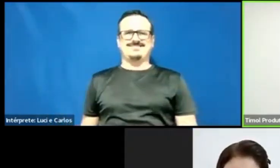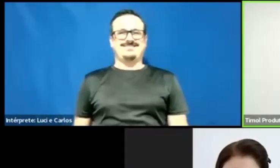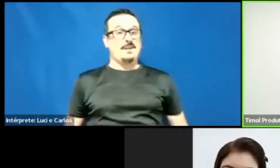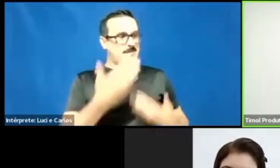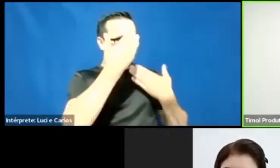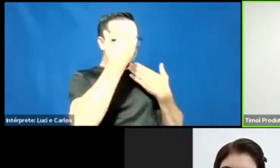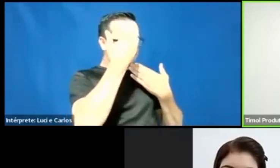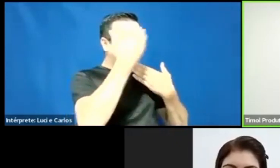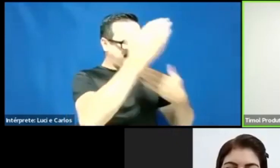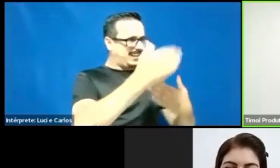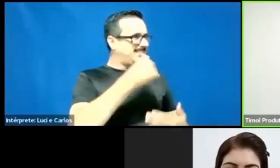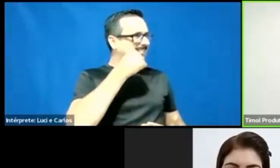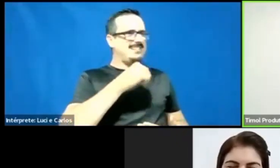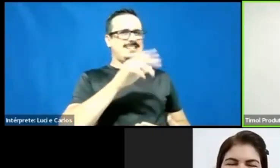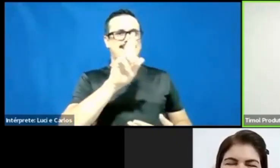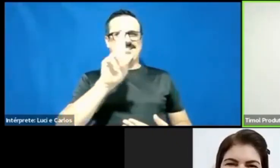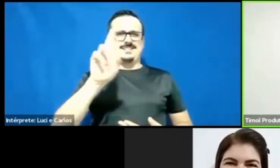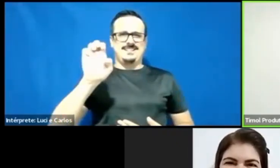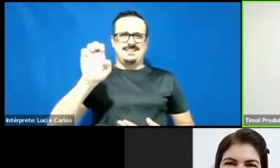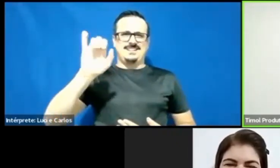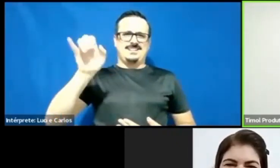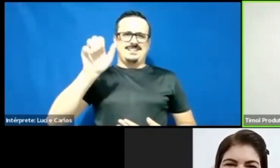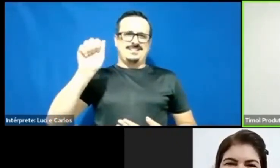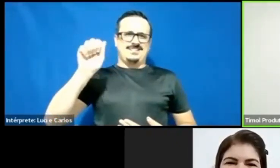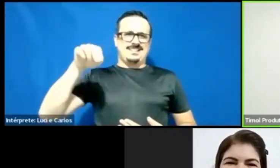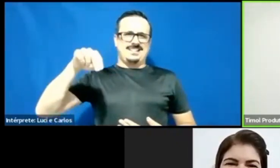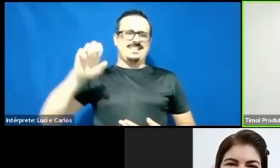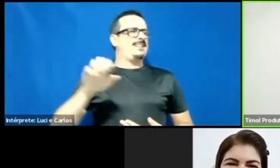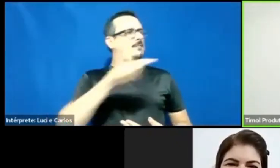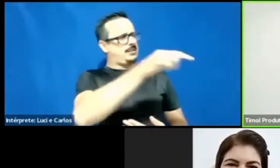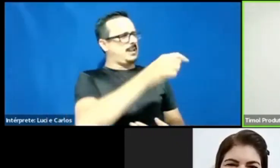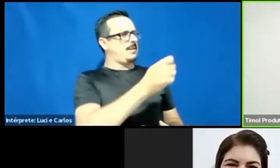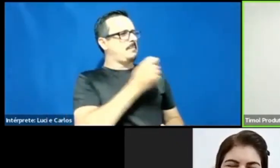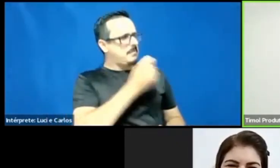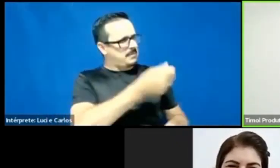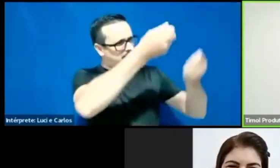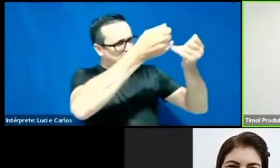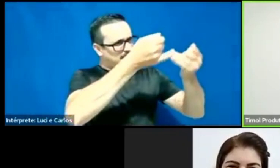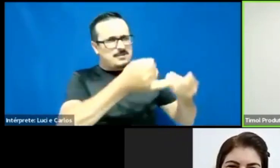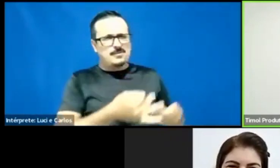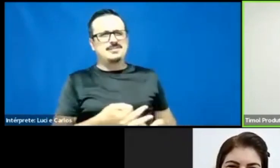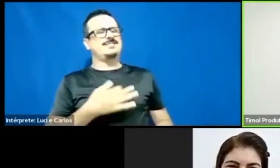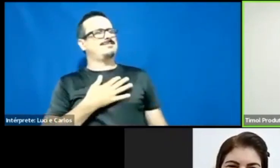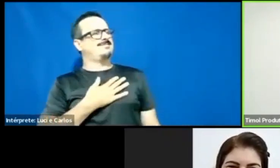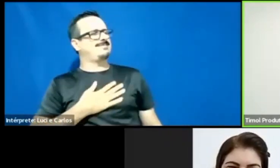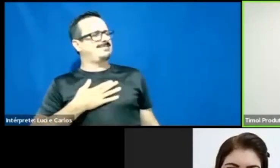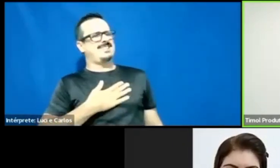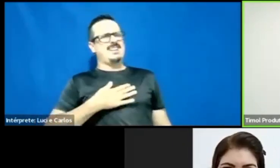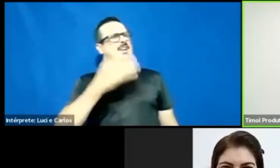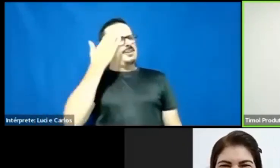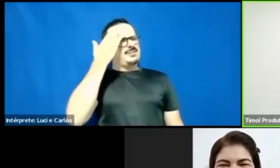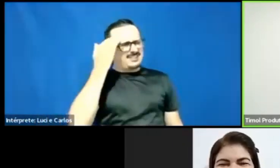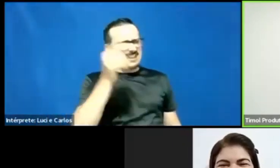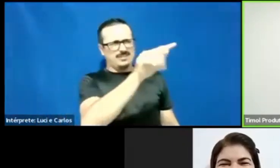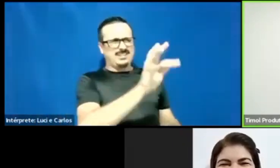obrigado, viu? Muito obrigado. O seu depoimento, se nós fôssemos ouvir em detalhes, tenho certeza que